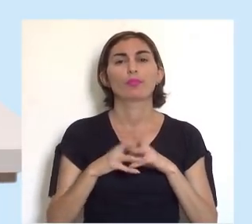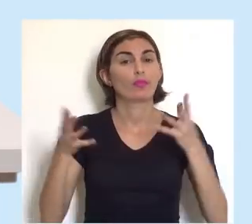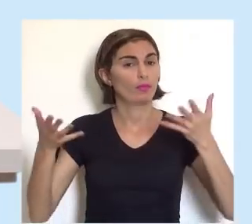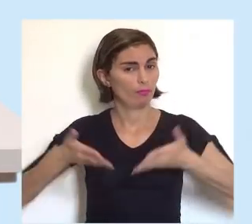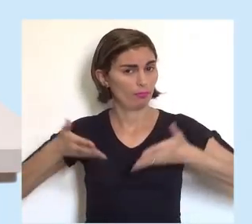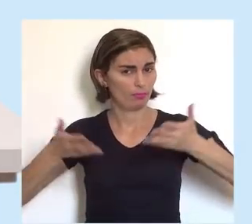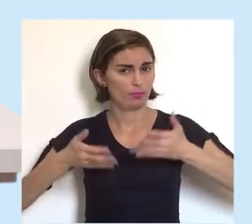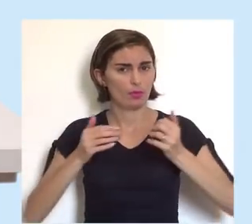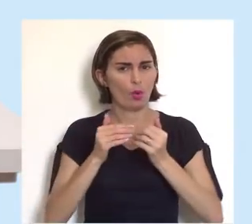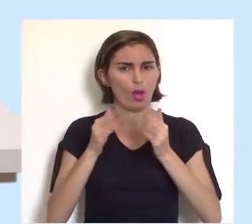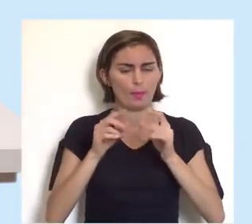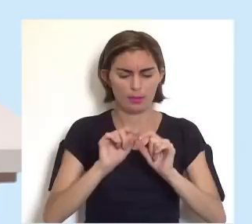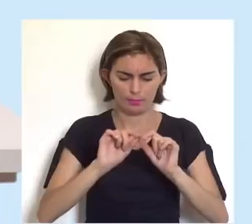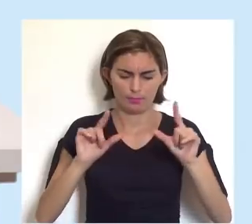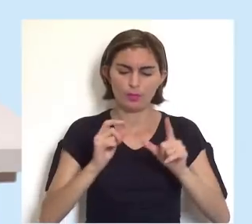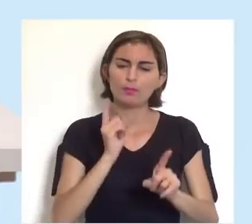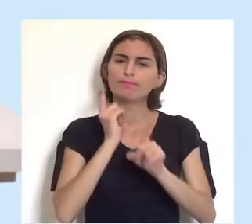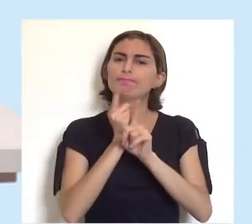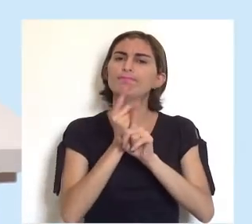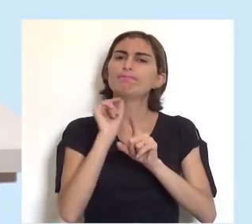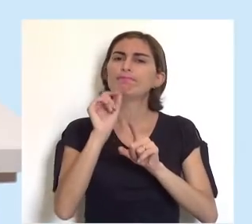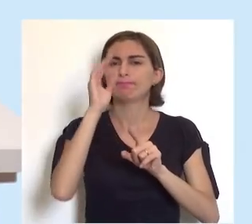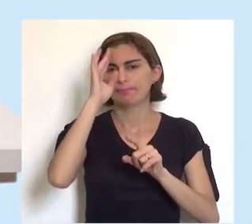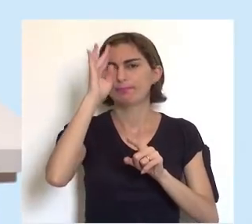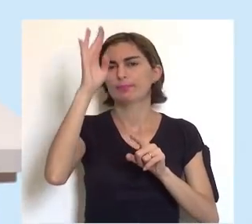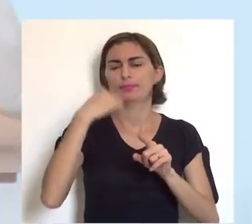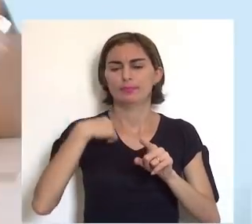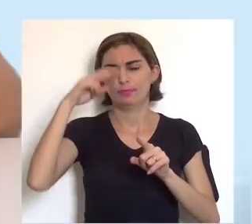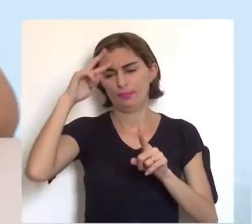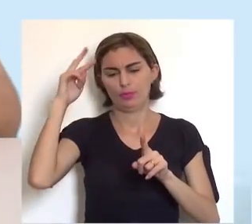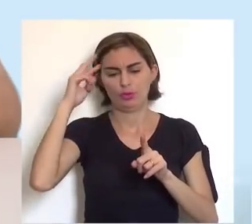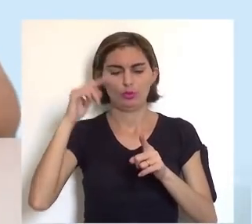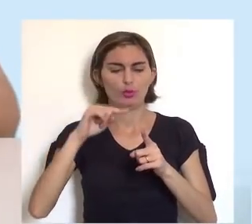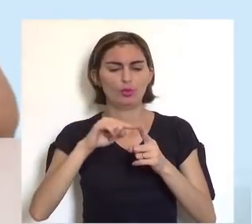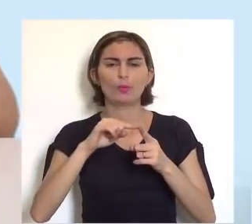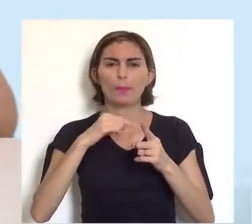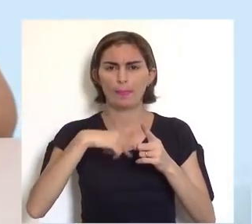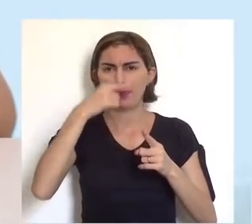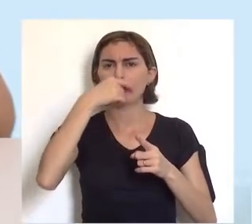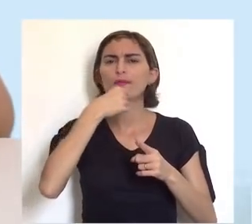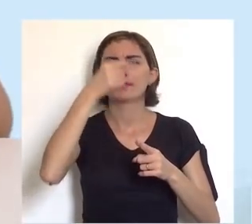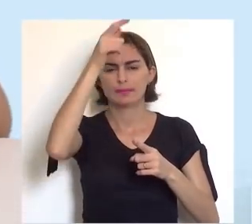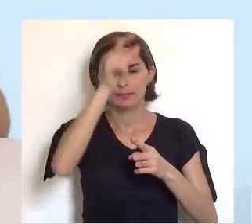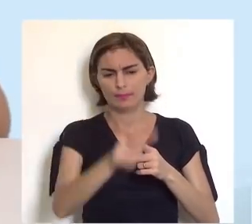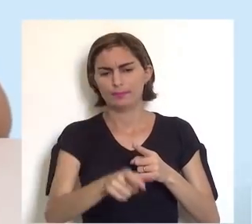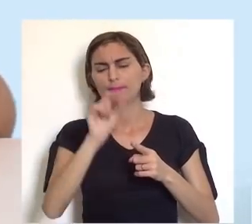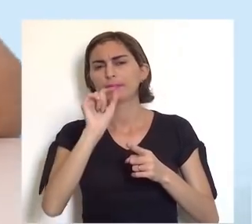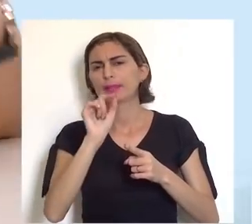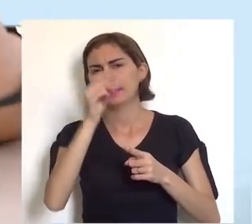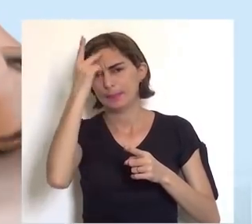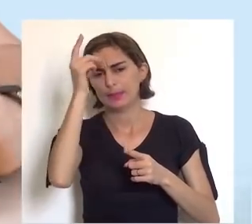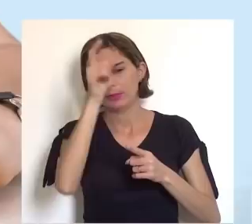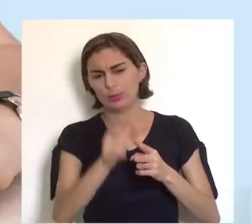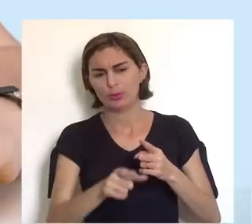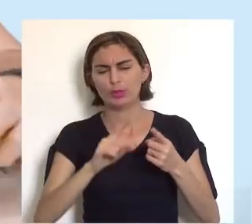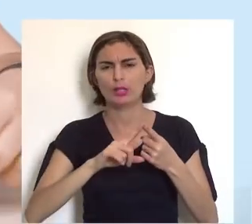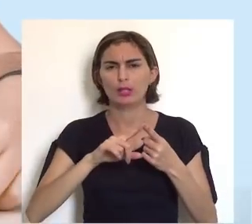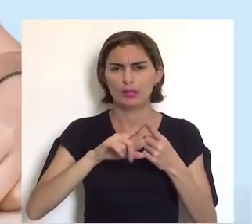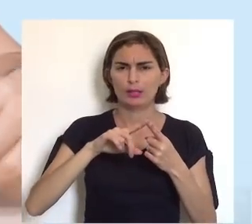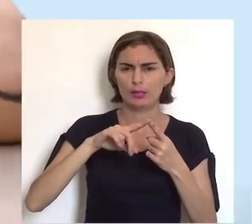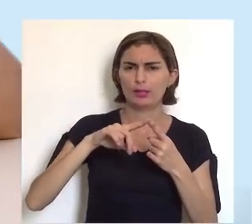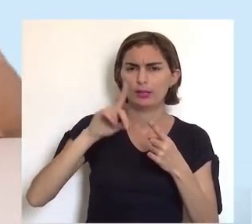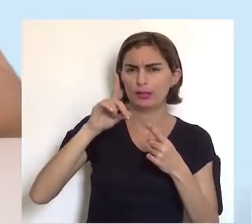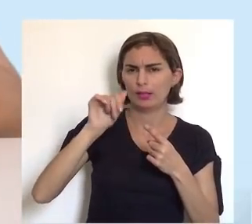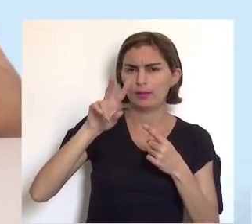Agora eu vou abrir e descobrir quais são os elementos principais da minha história. Os meus personagens serão os seguintes. O Darth Vader,